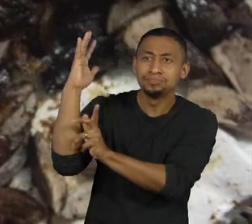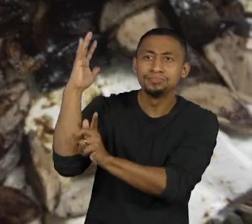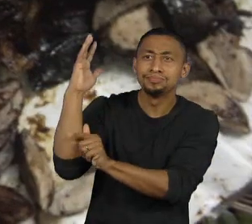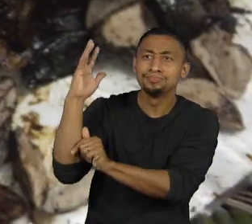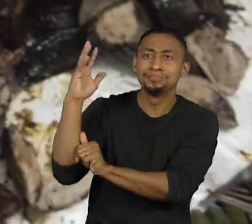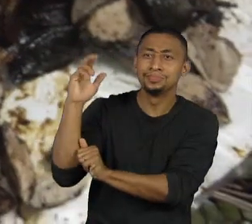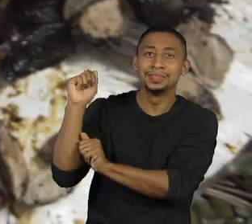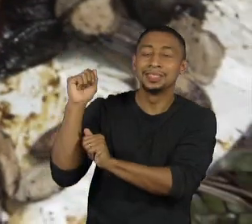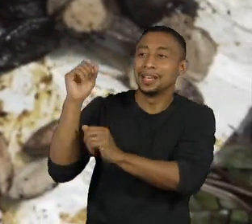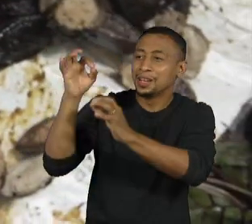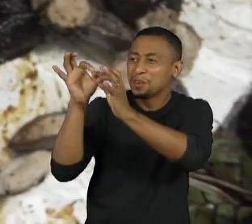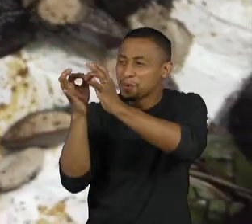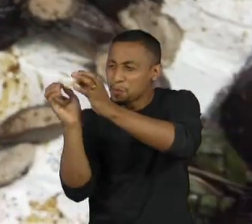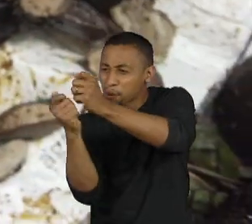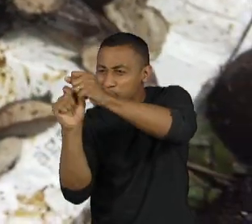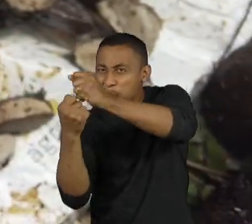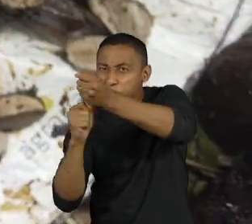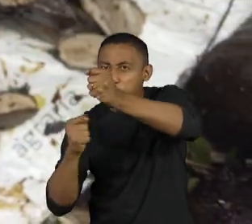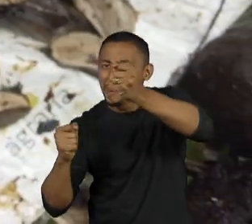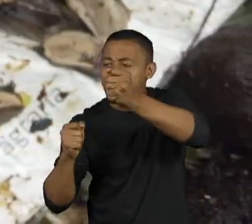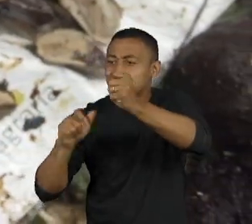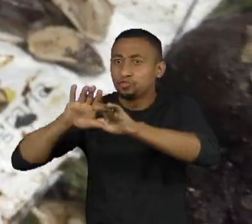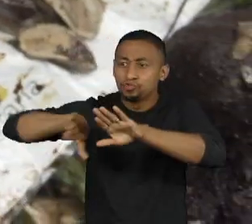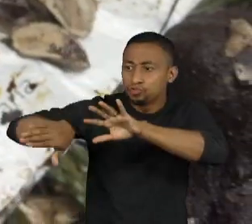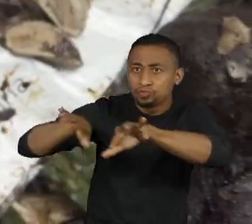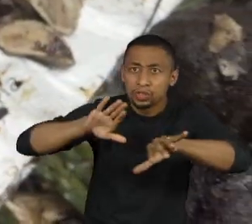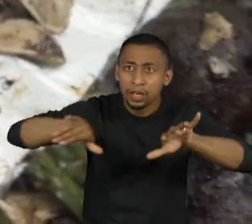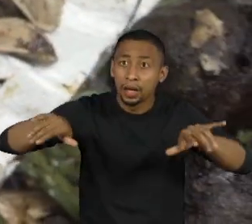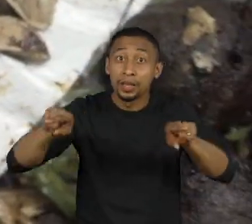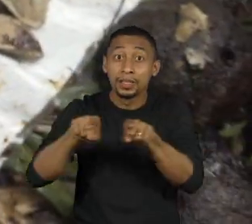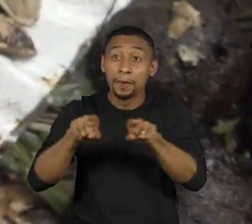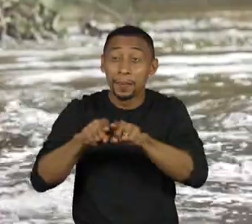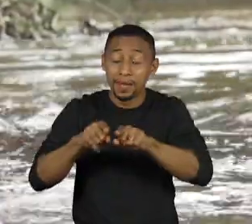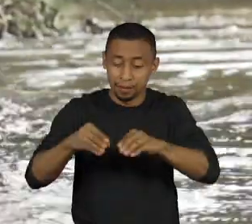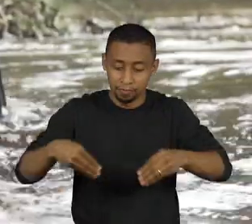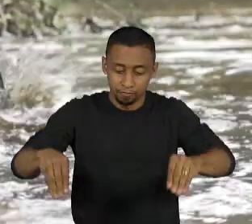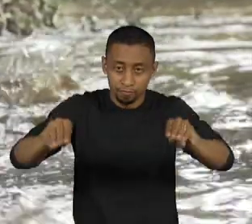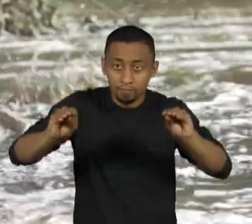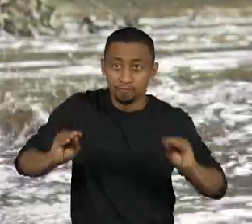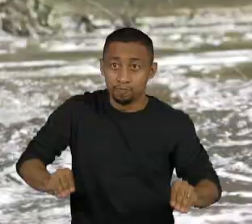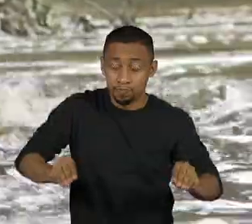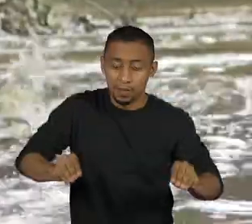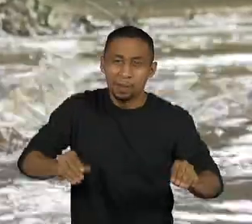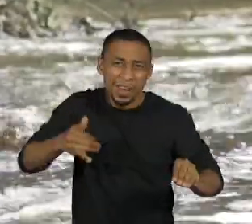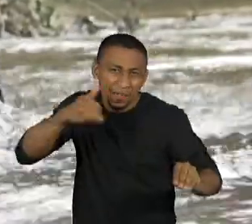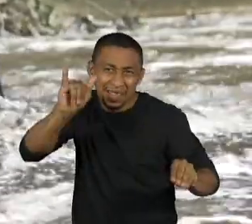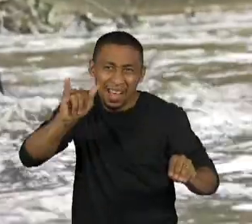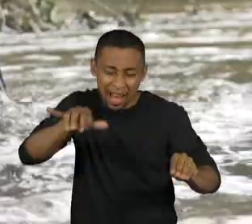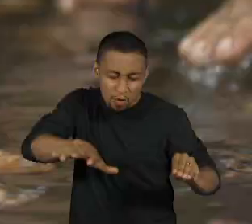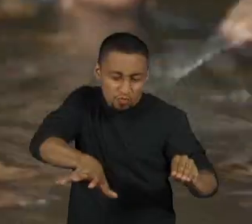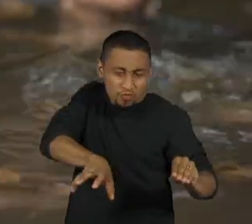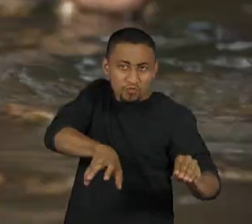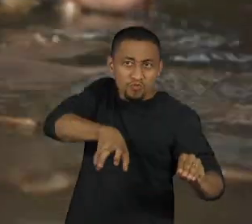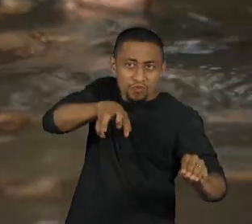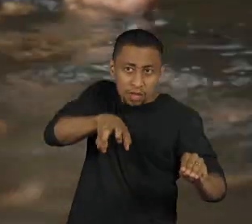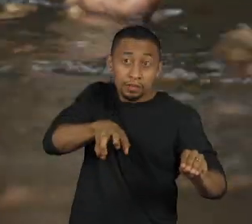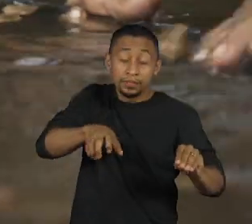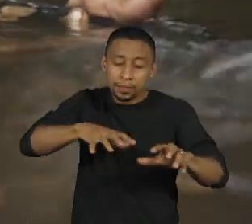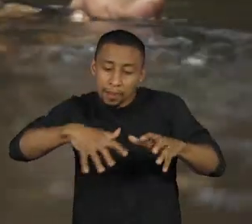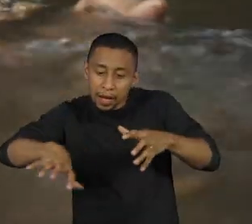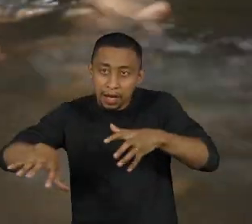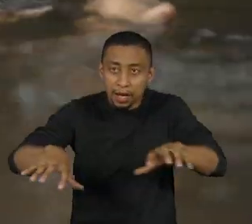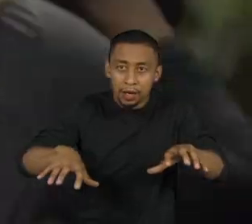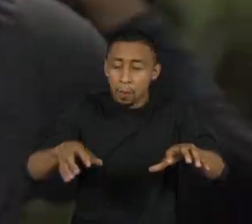quebrar os ouriços com o chão protegido para não haver contaminação. lavar separando as castanhas boas